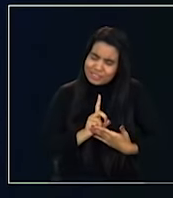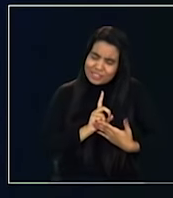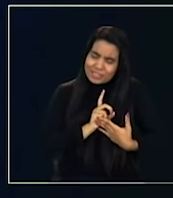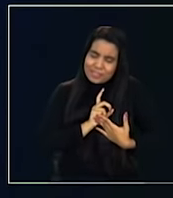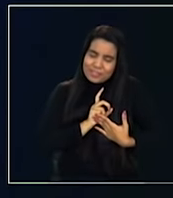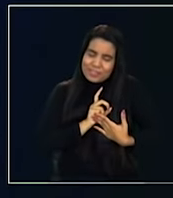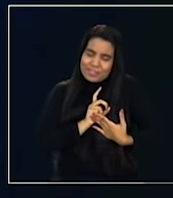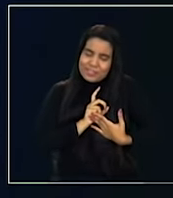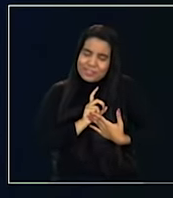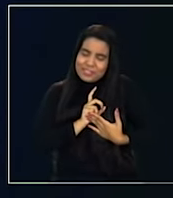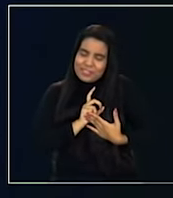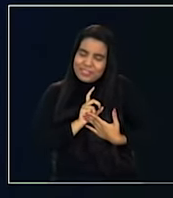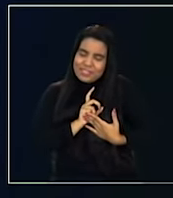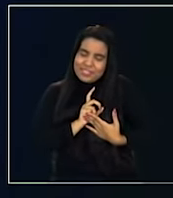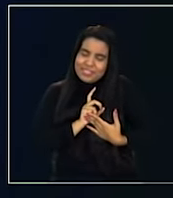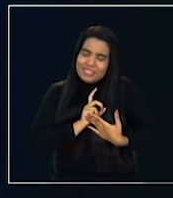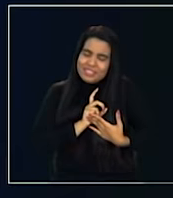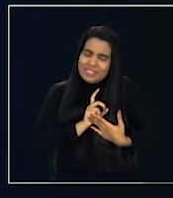Jesus.